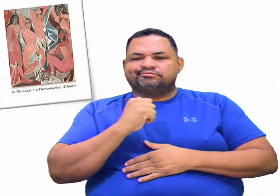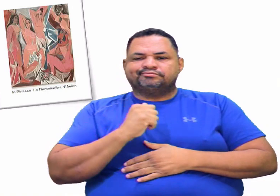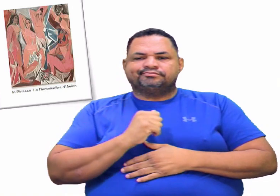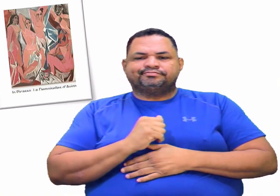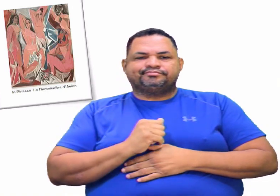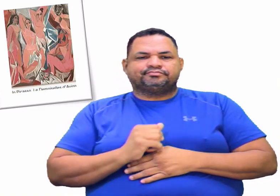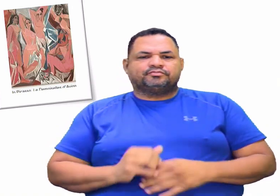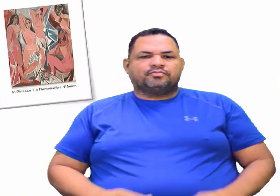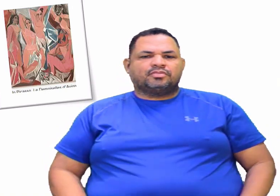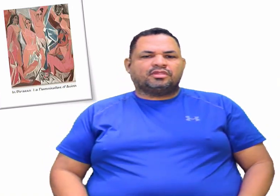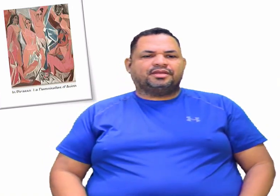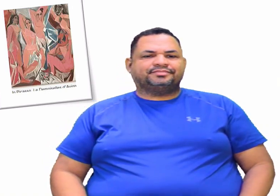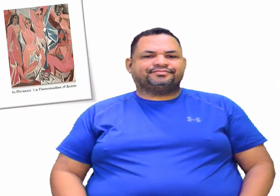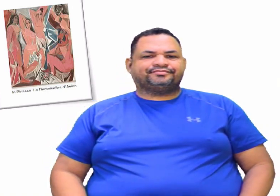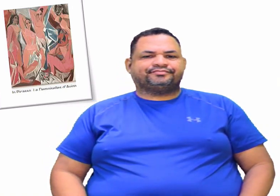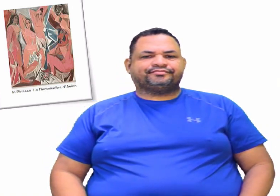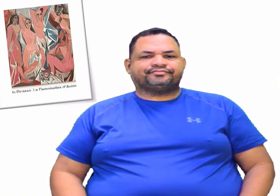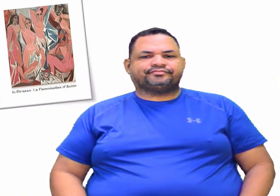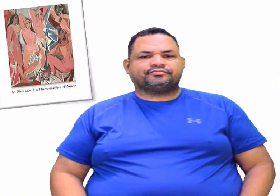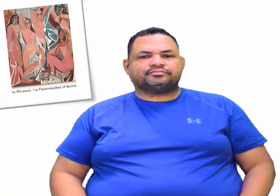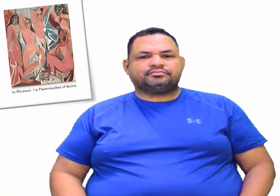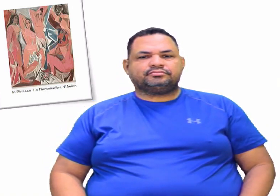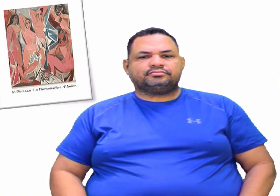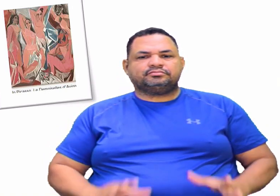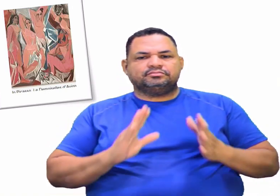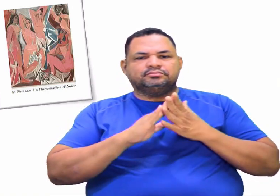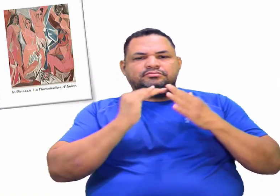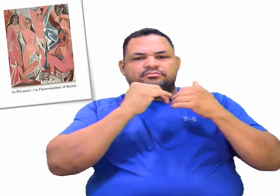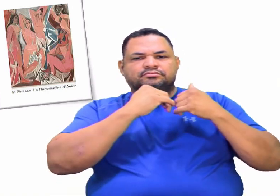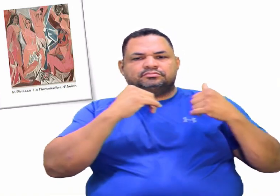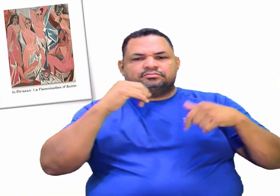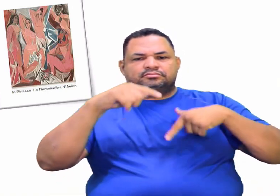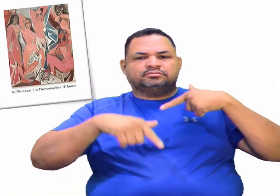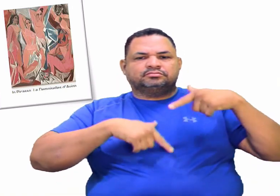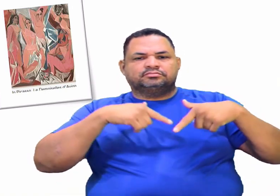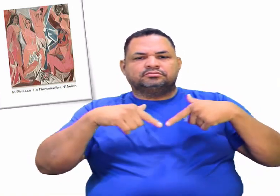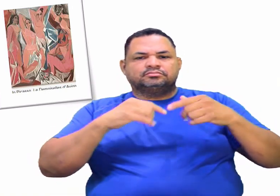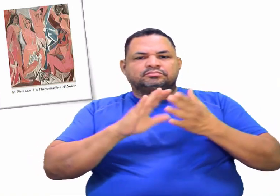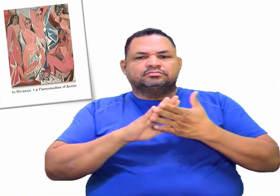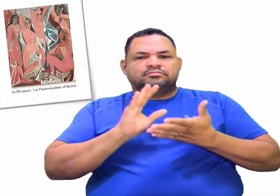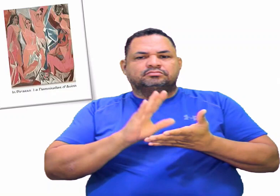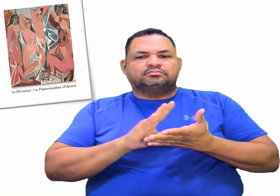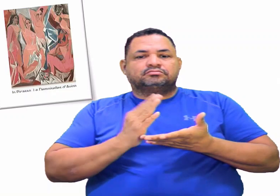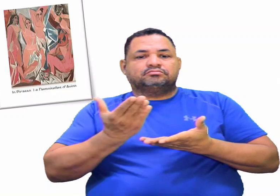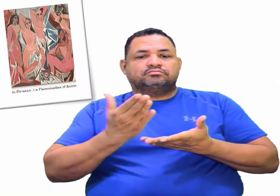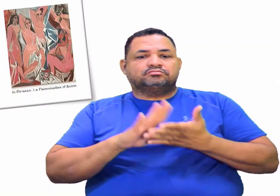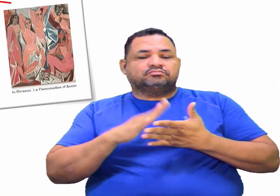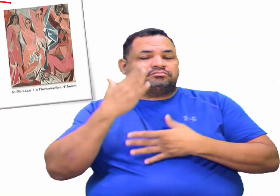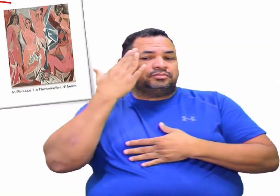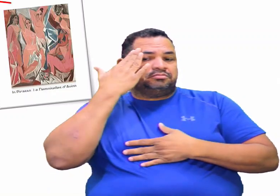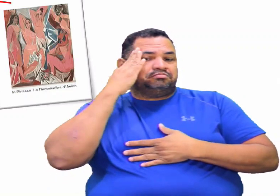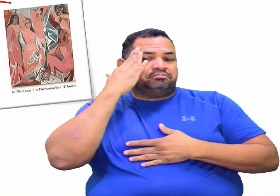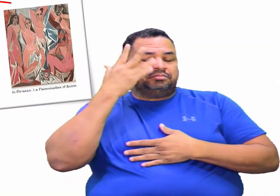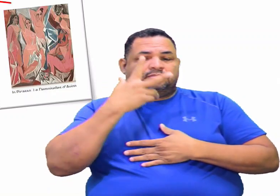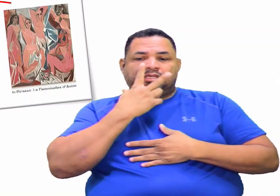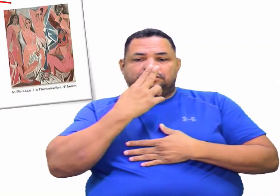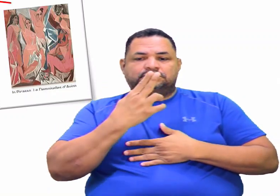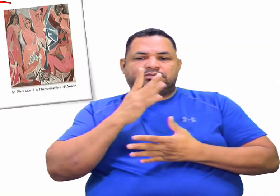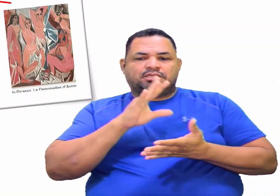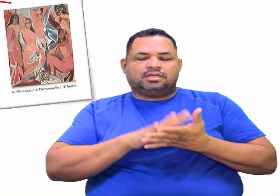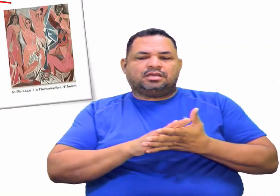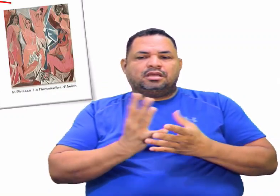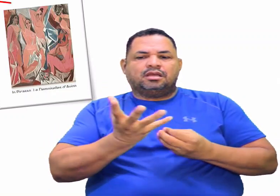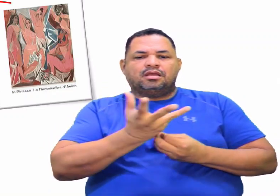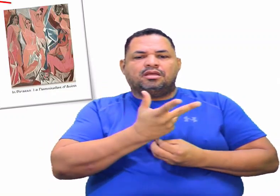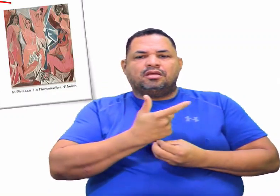seja, a desvinculação da produção artística com aquilo que até então se entendia como arte.